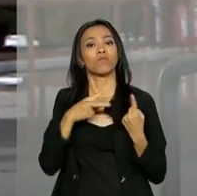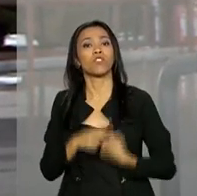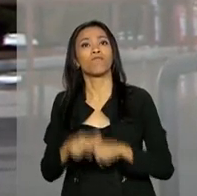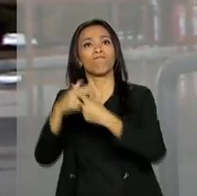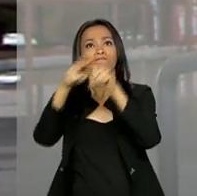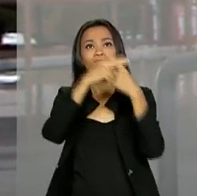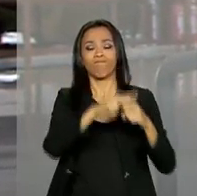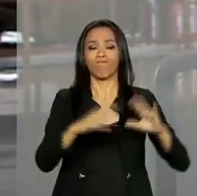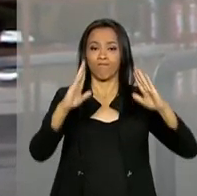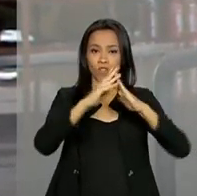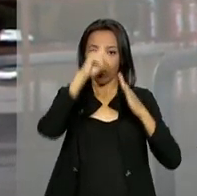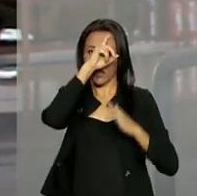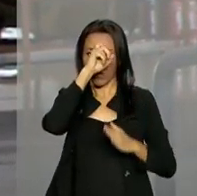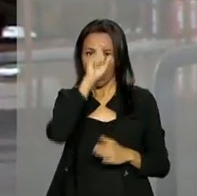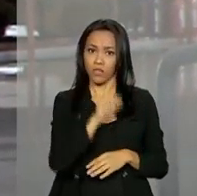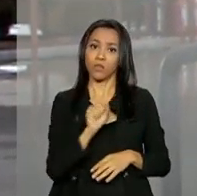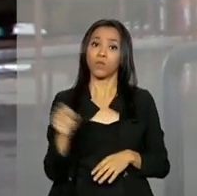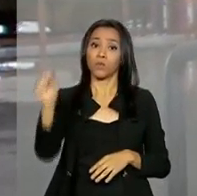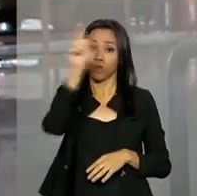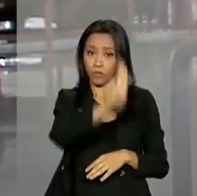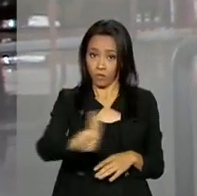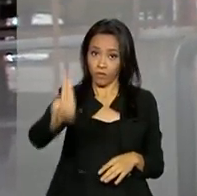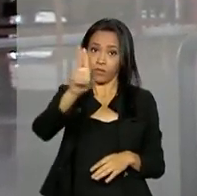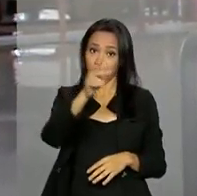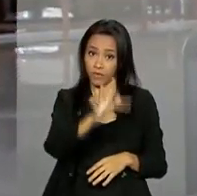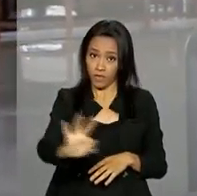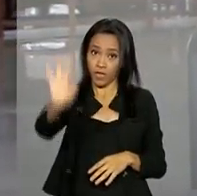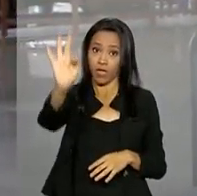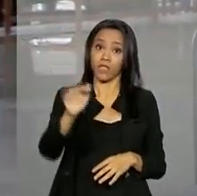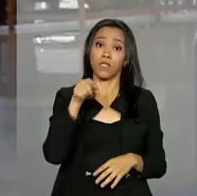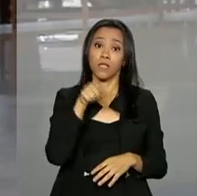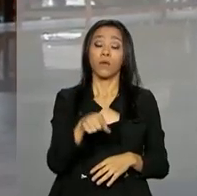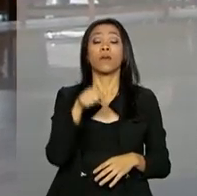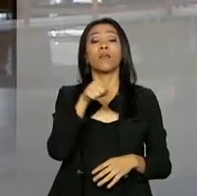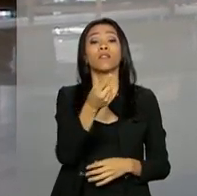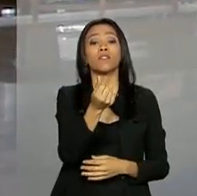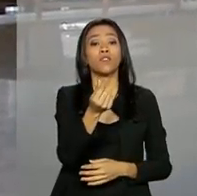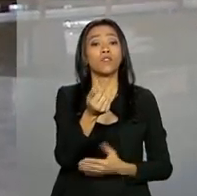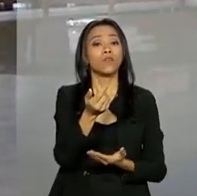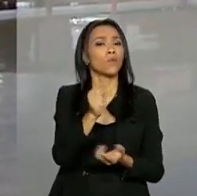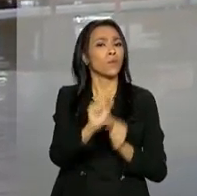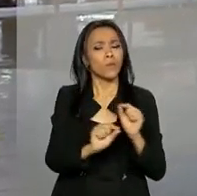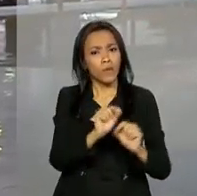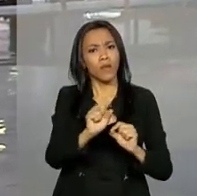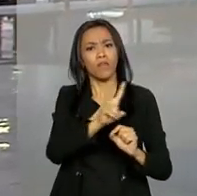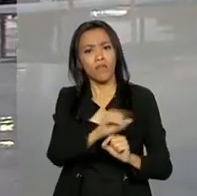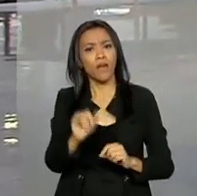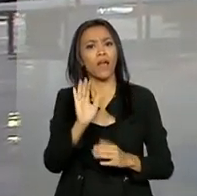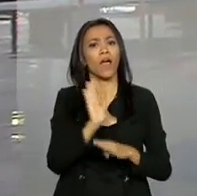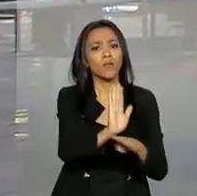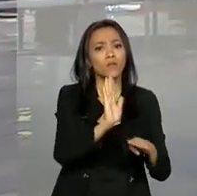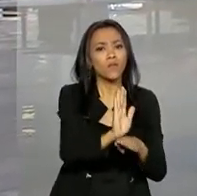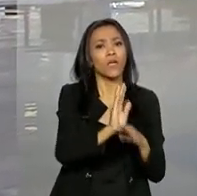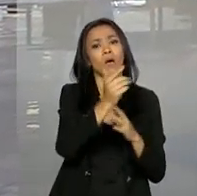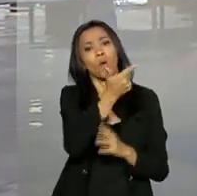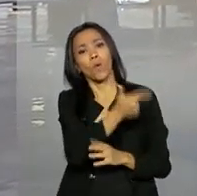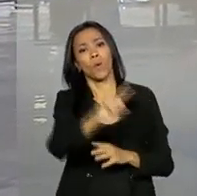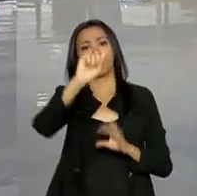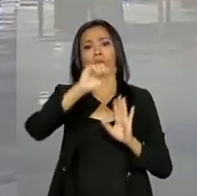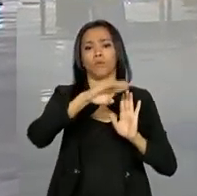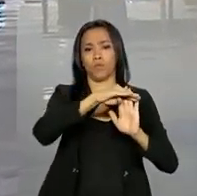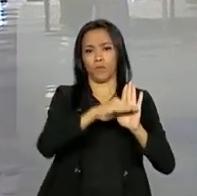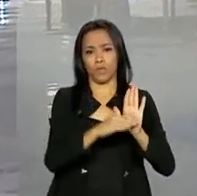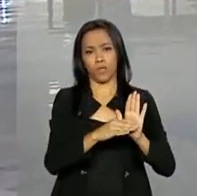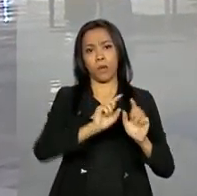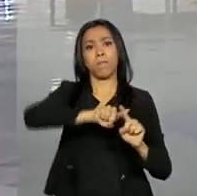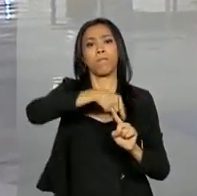universitários federais parte desse recurso também vai atender a e ações do programa mais médicos só para finalizar o